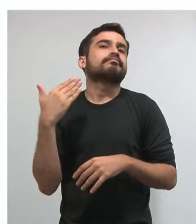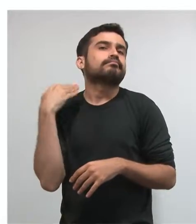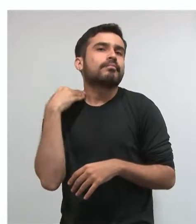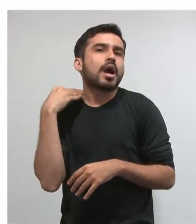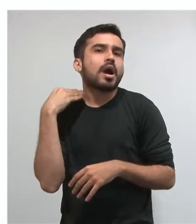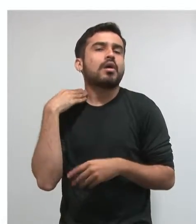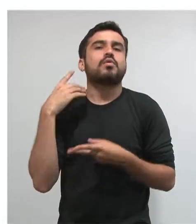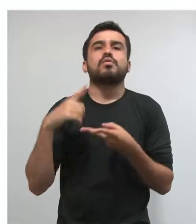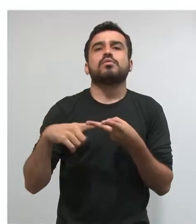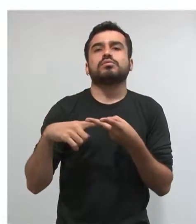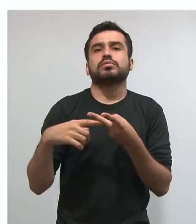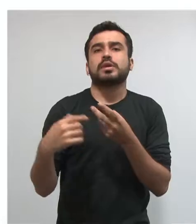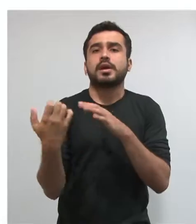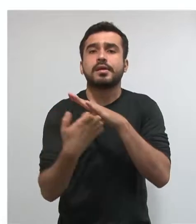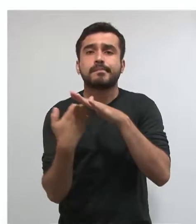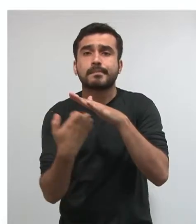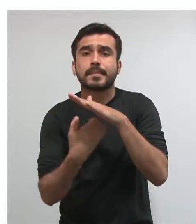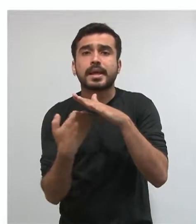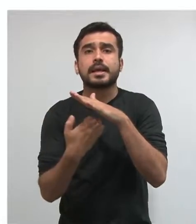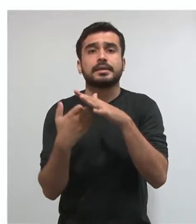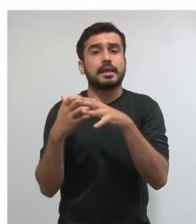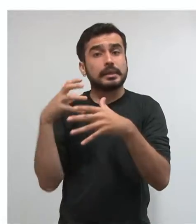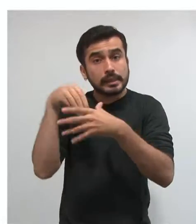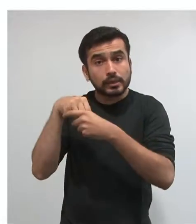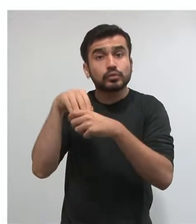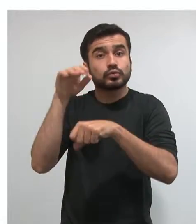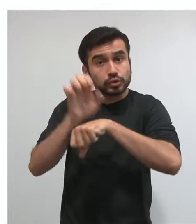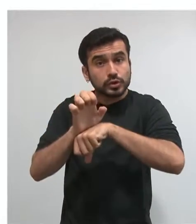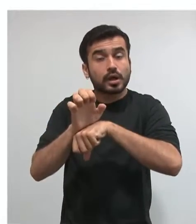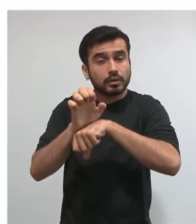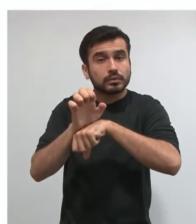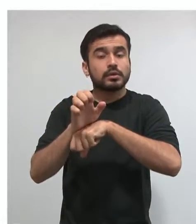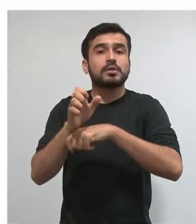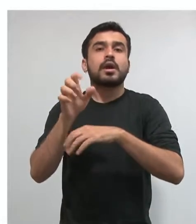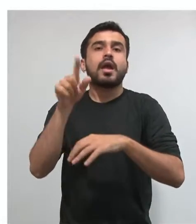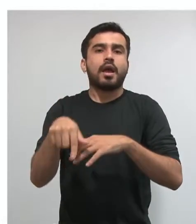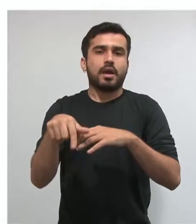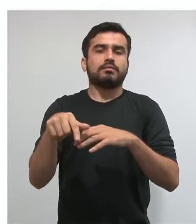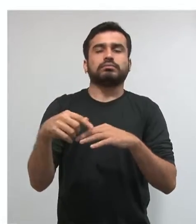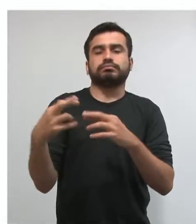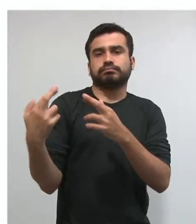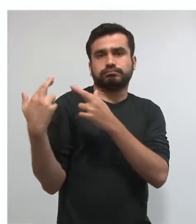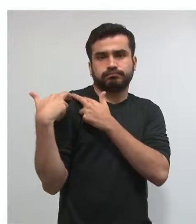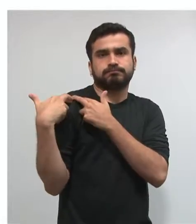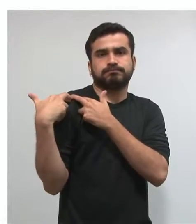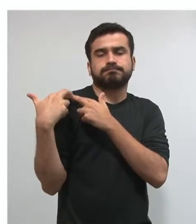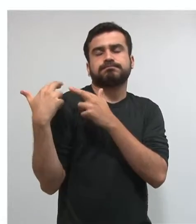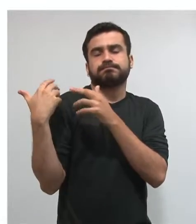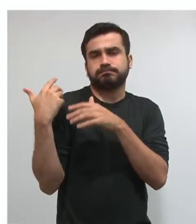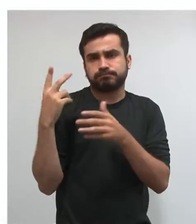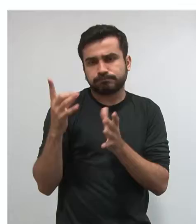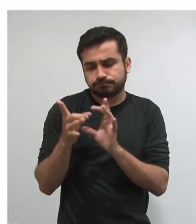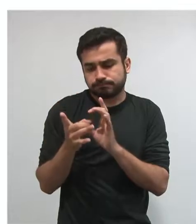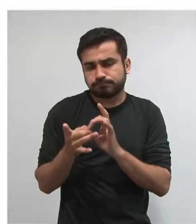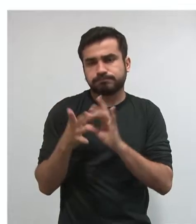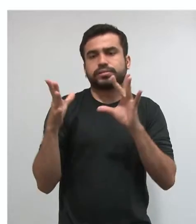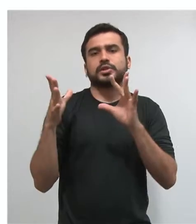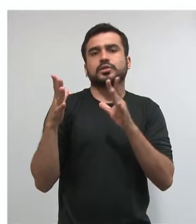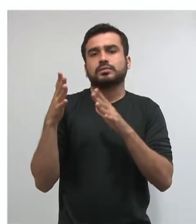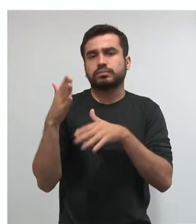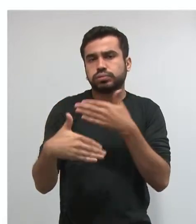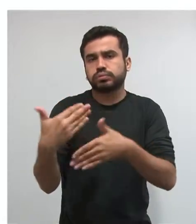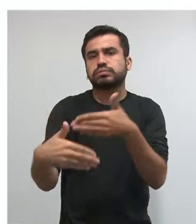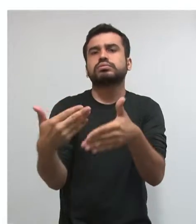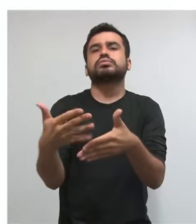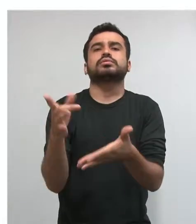fundos públicos, empresas estatais, que são organizações que vão permitir, que vão dar condições para que essas